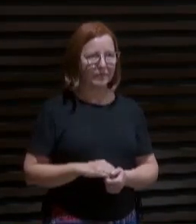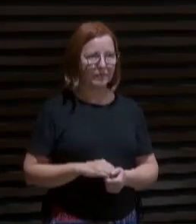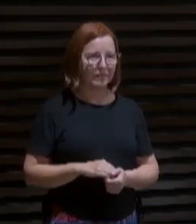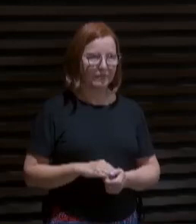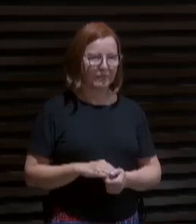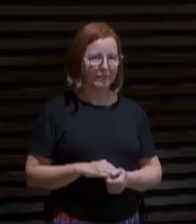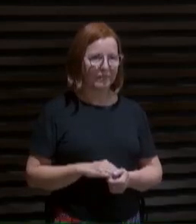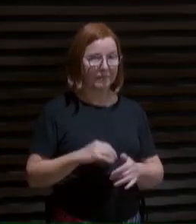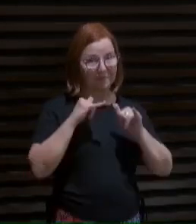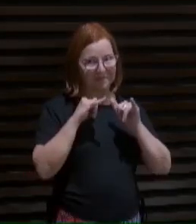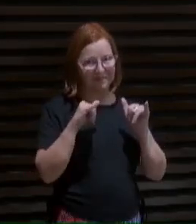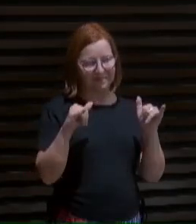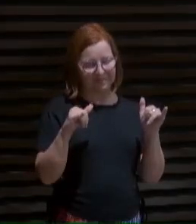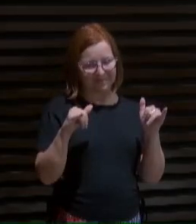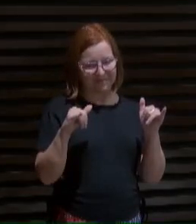e disse: